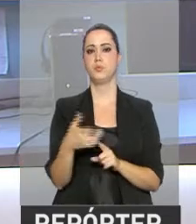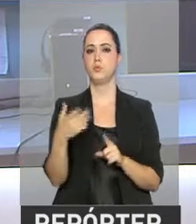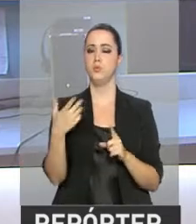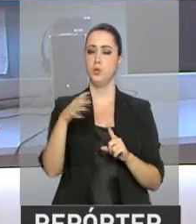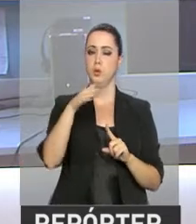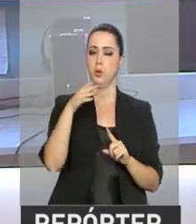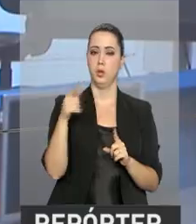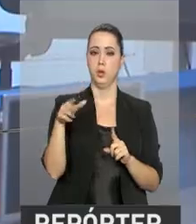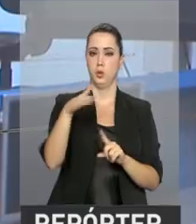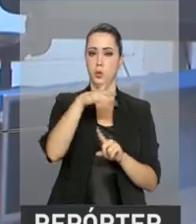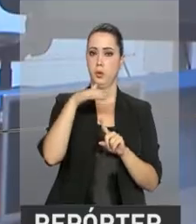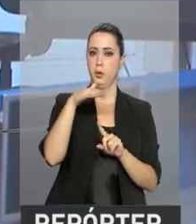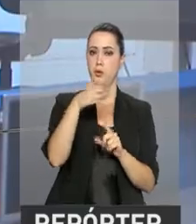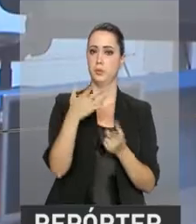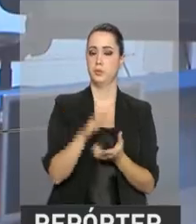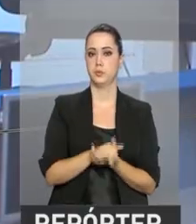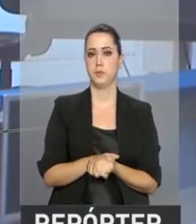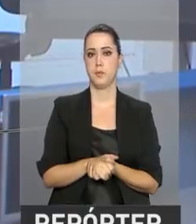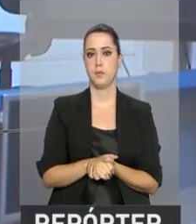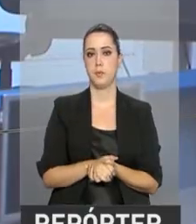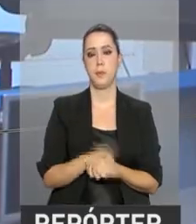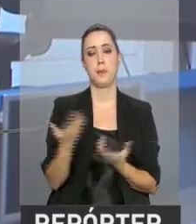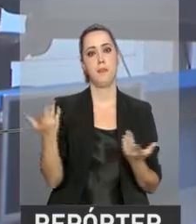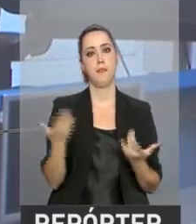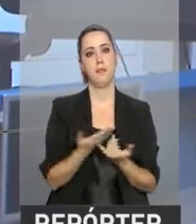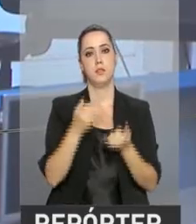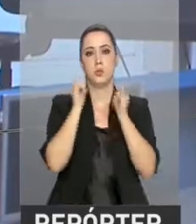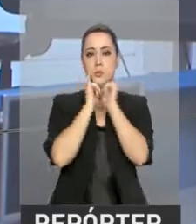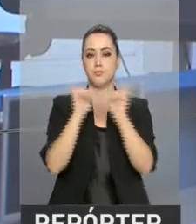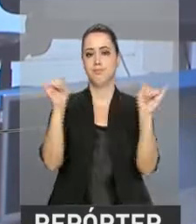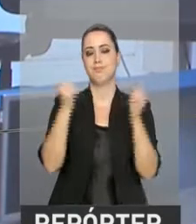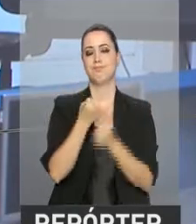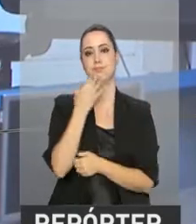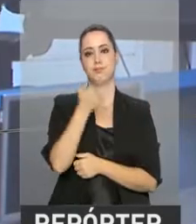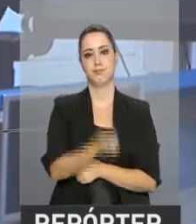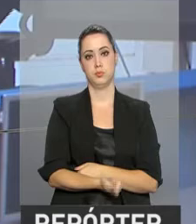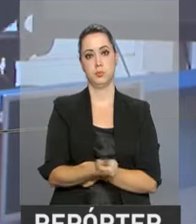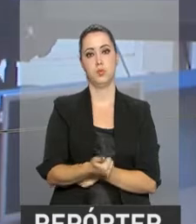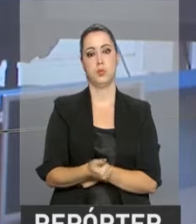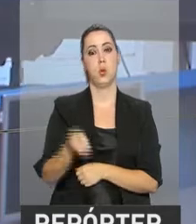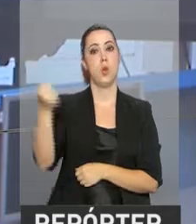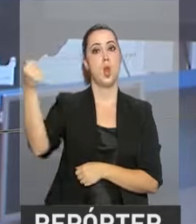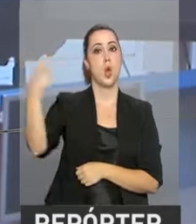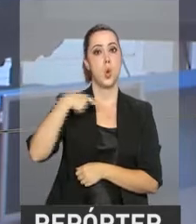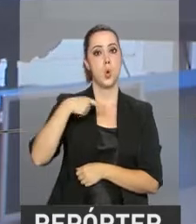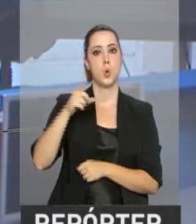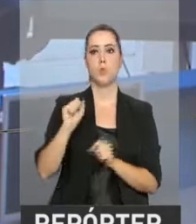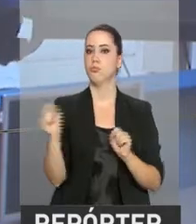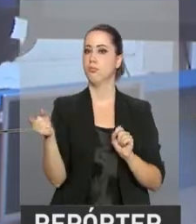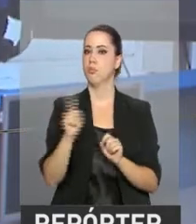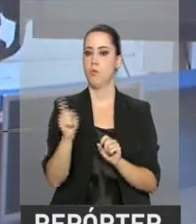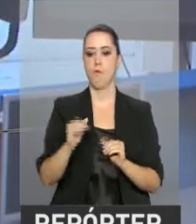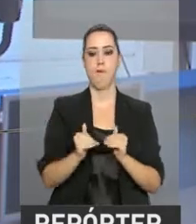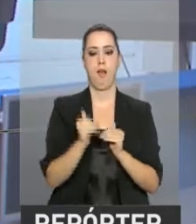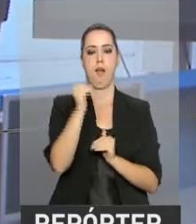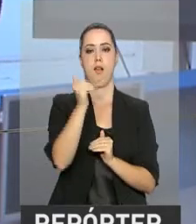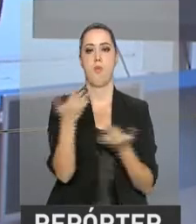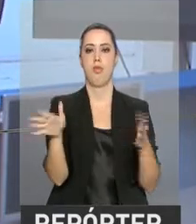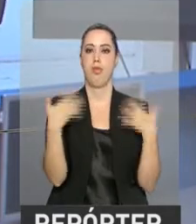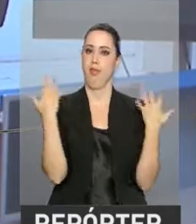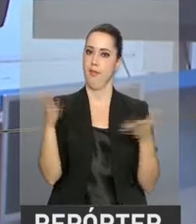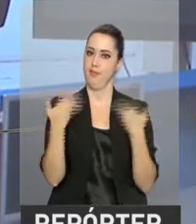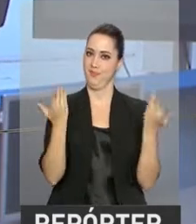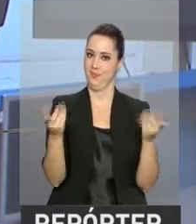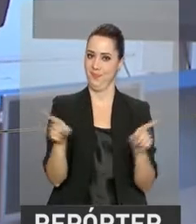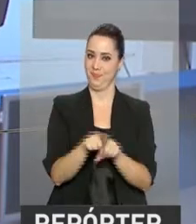estações agora uma notícia boa a conta de luz não deve aumentar durante o verão a previsão é